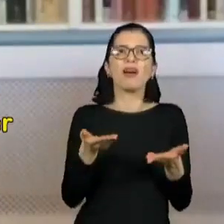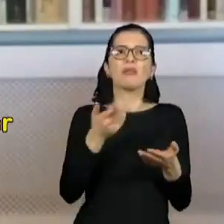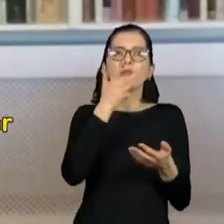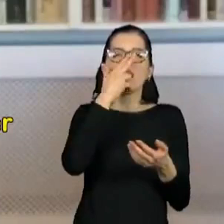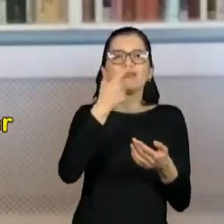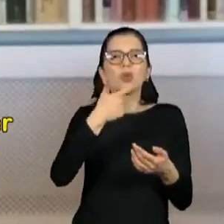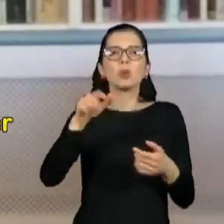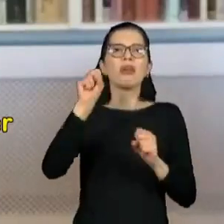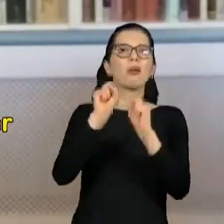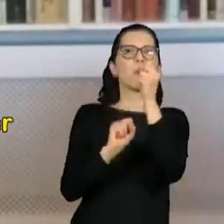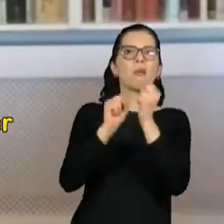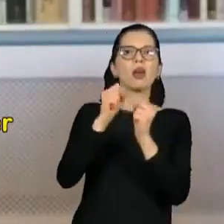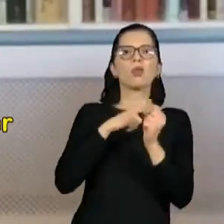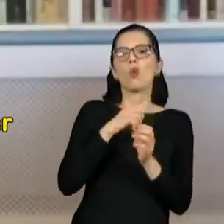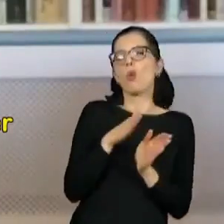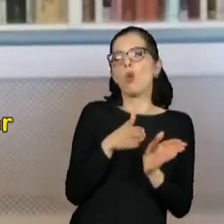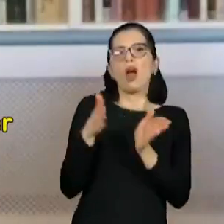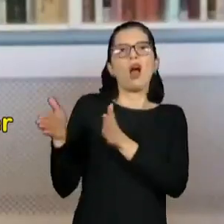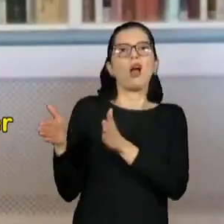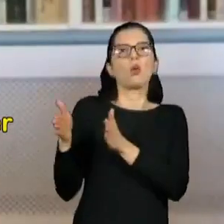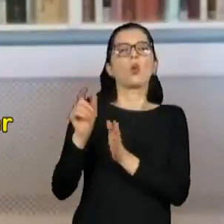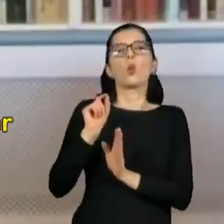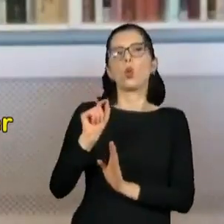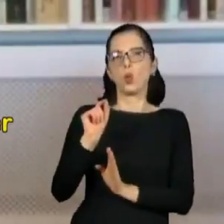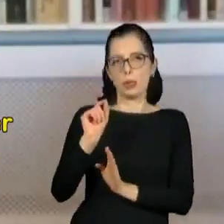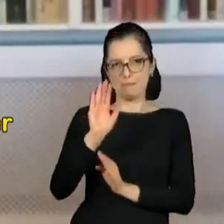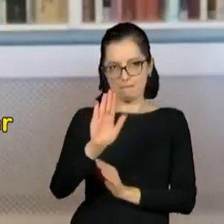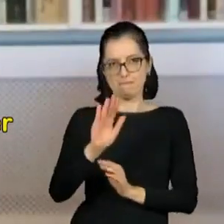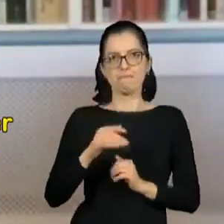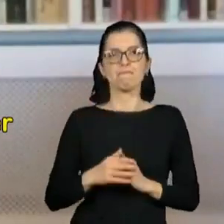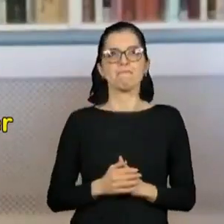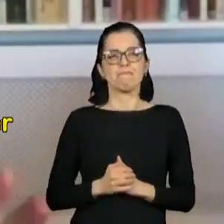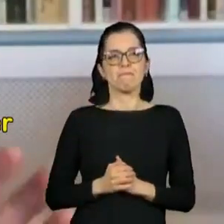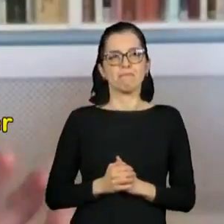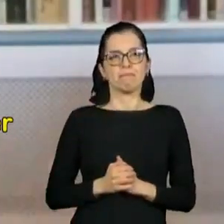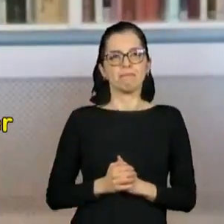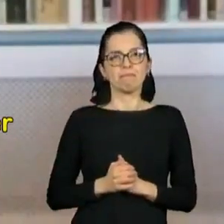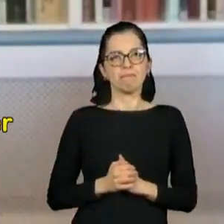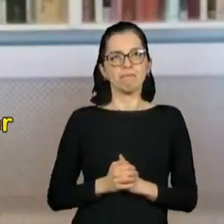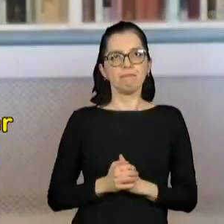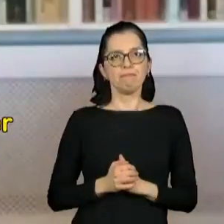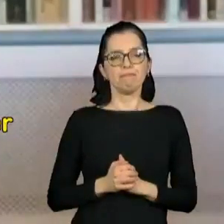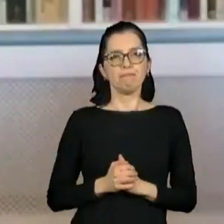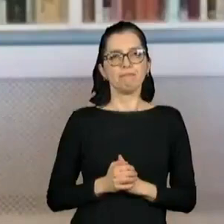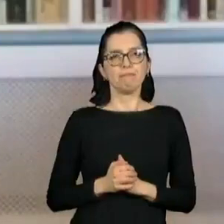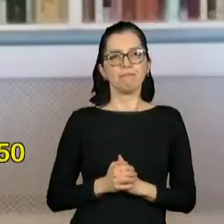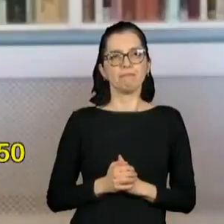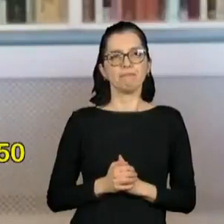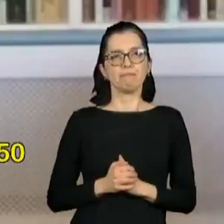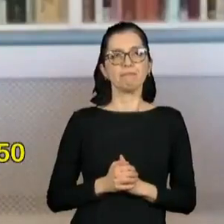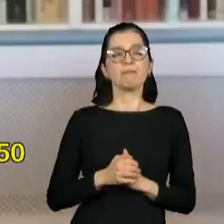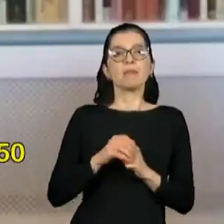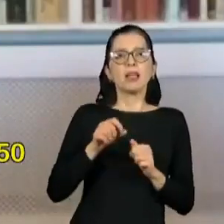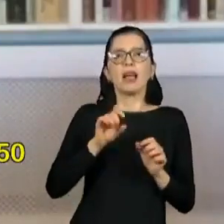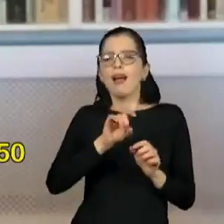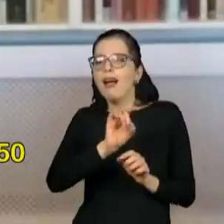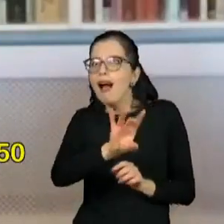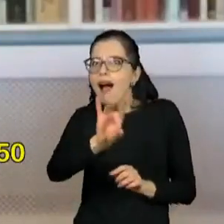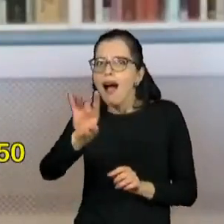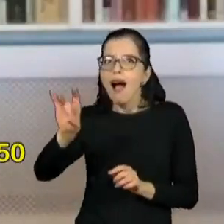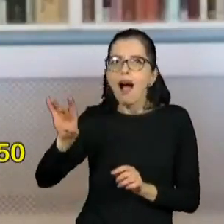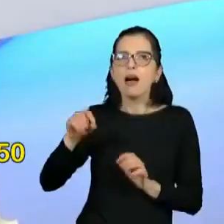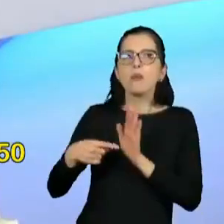tomou água Friends School enterrado sob o peso nos passam the right Side segunda